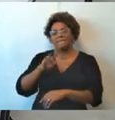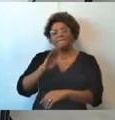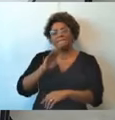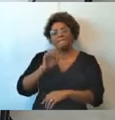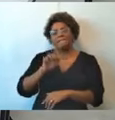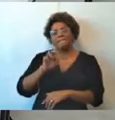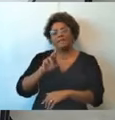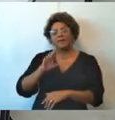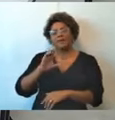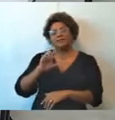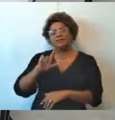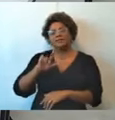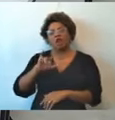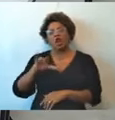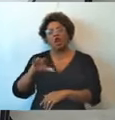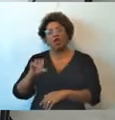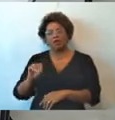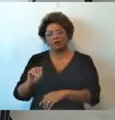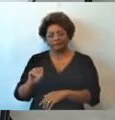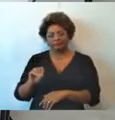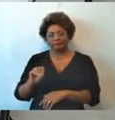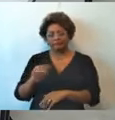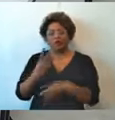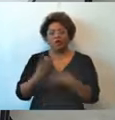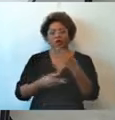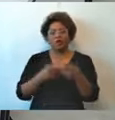inteira, coloca quadradinhos para evitar